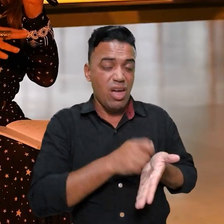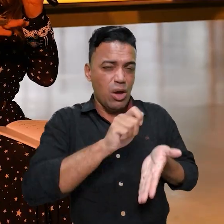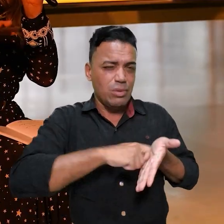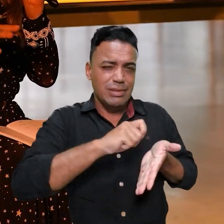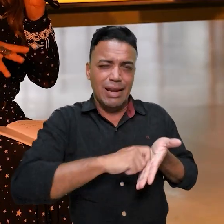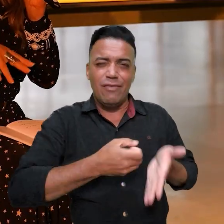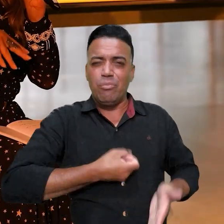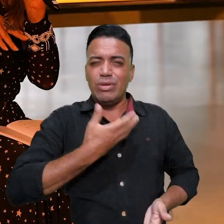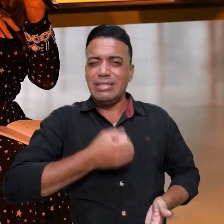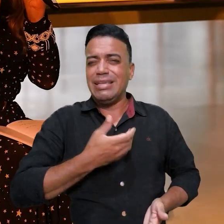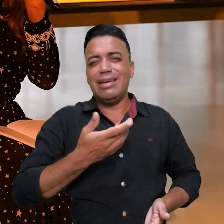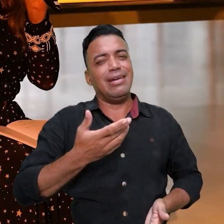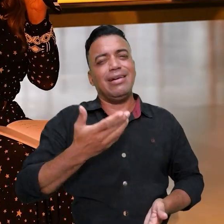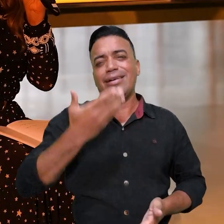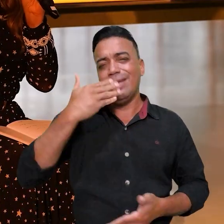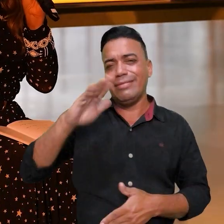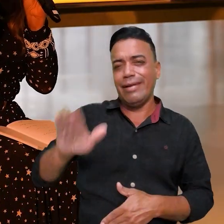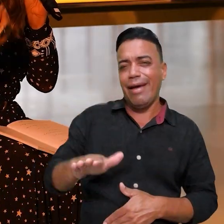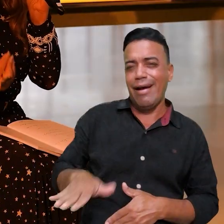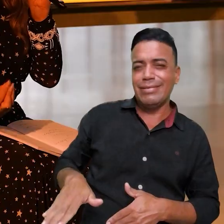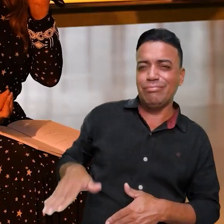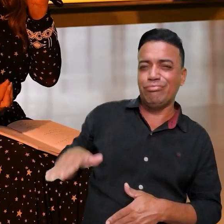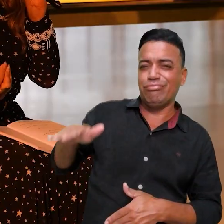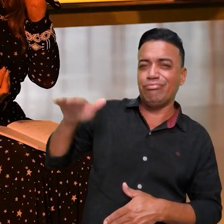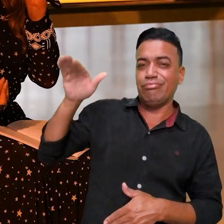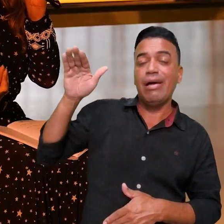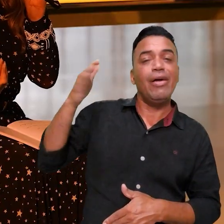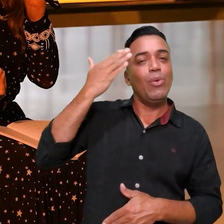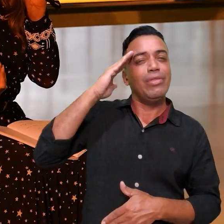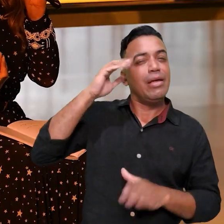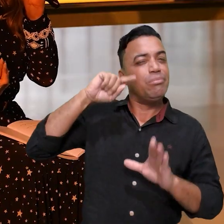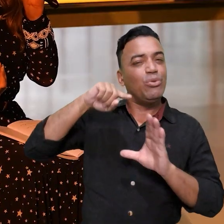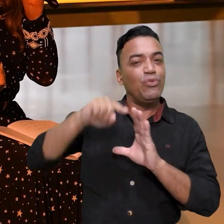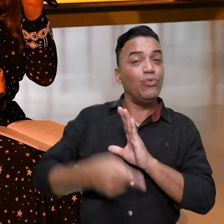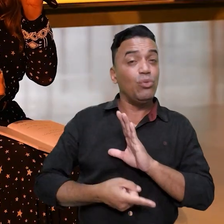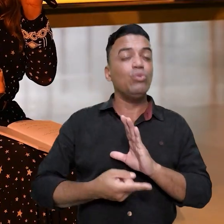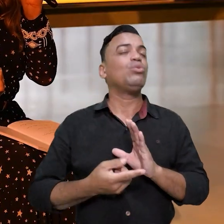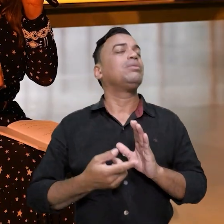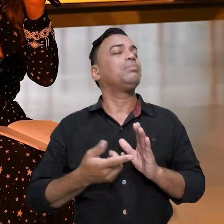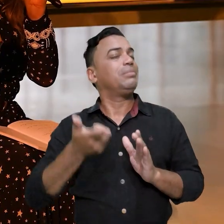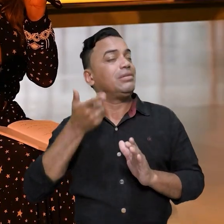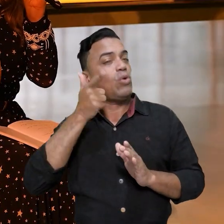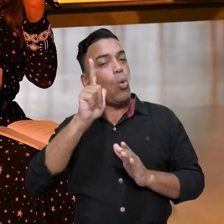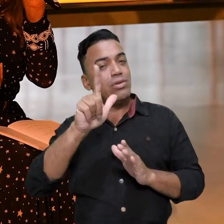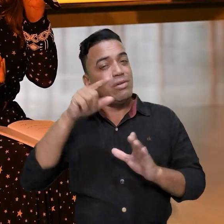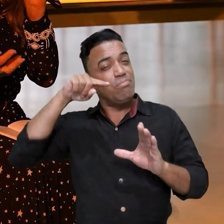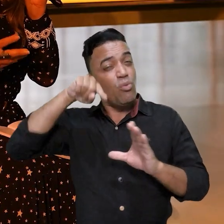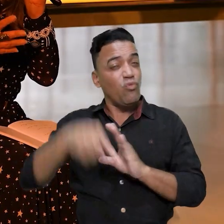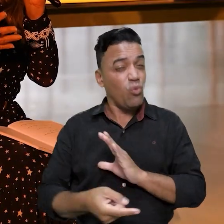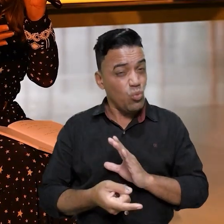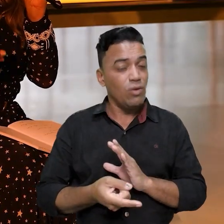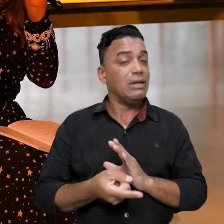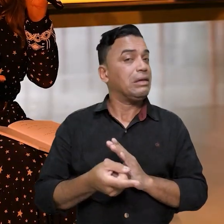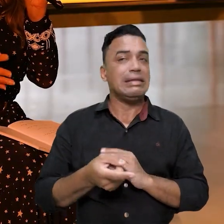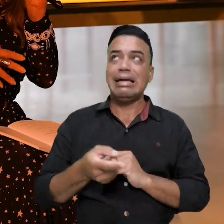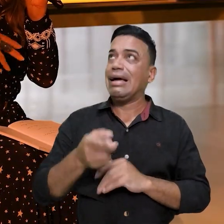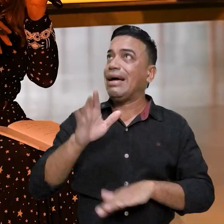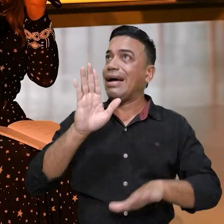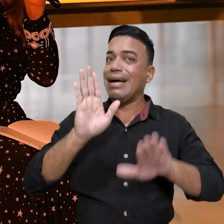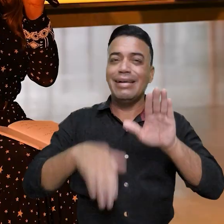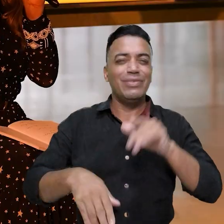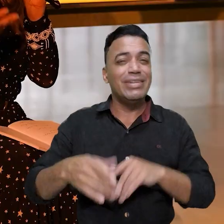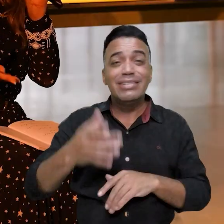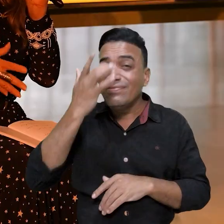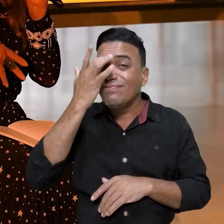poesia desde que eu sou menina, eu entendo profundamente o mergulho que a gente precisa dar, e nem sempre ele é